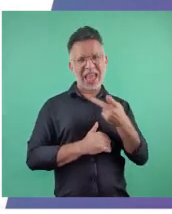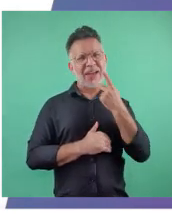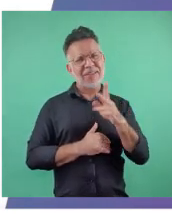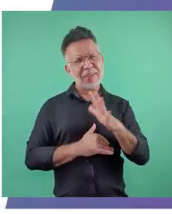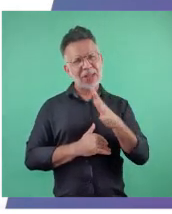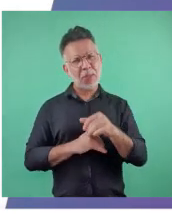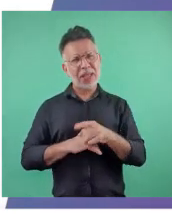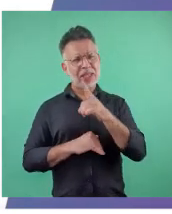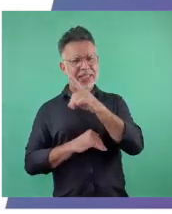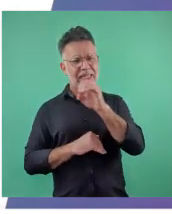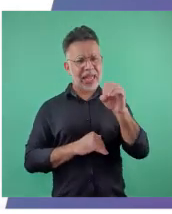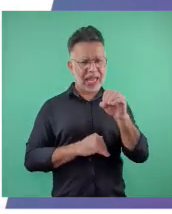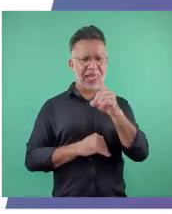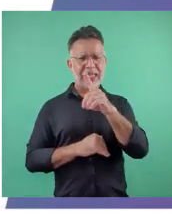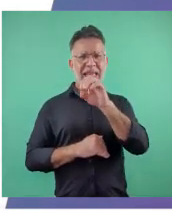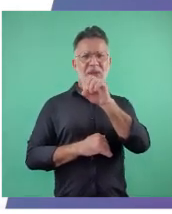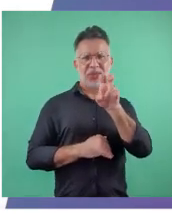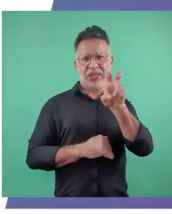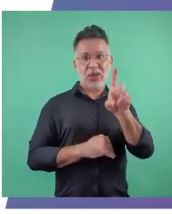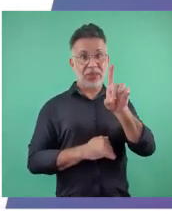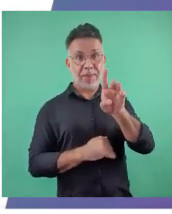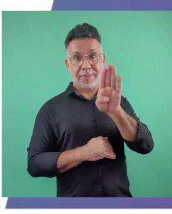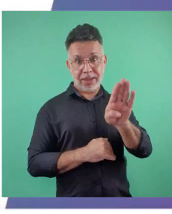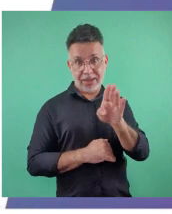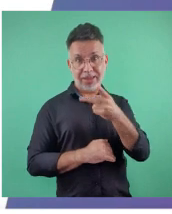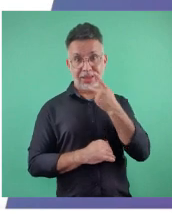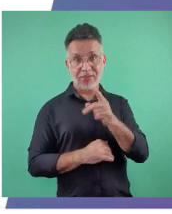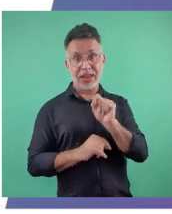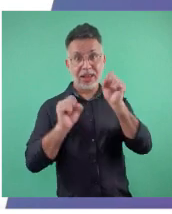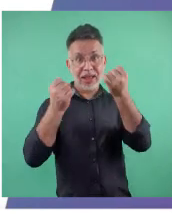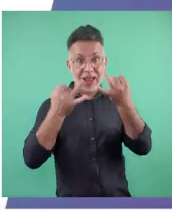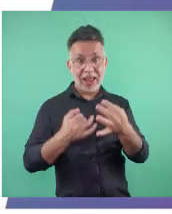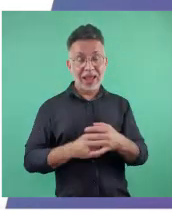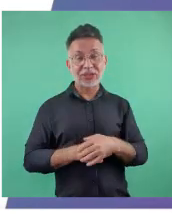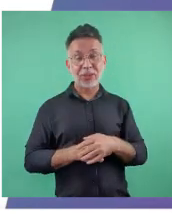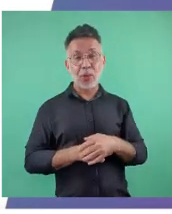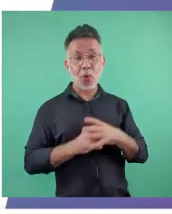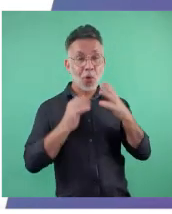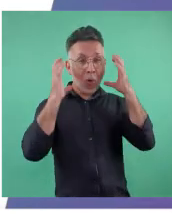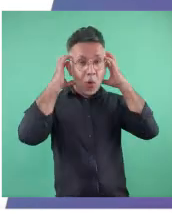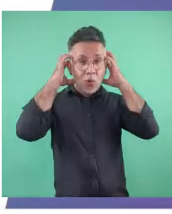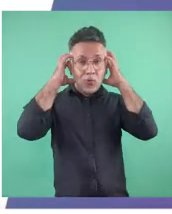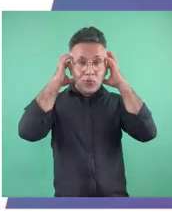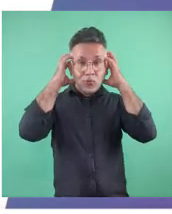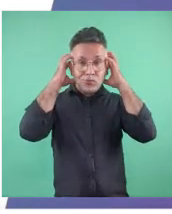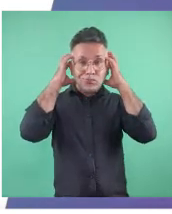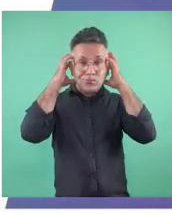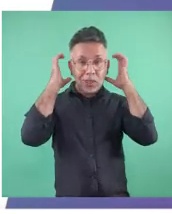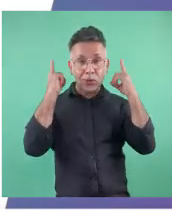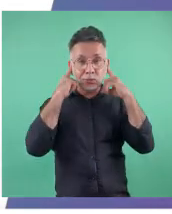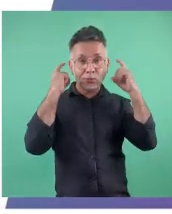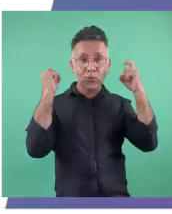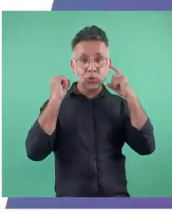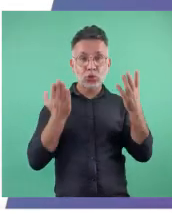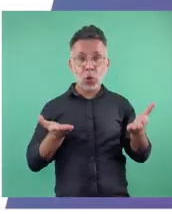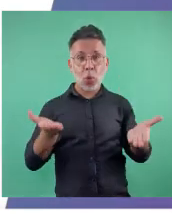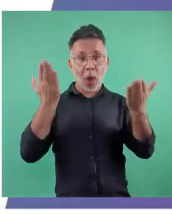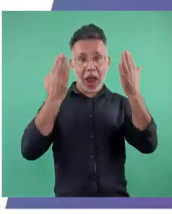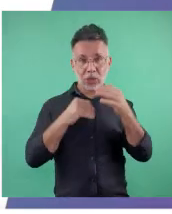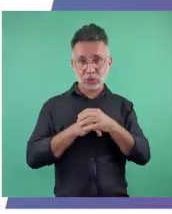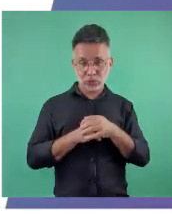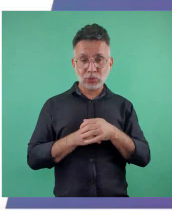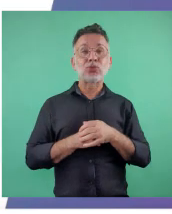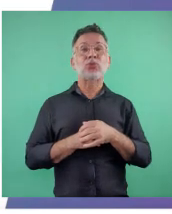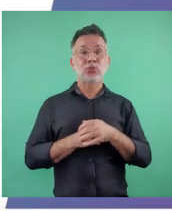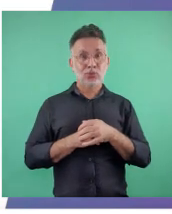falando em 100, 120 dB, nós já estamos falando, por exemplo, de fone com som alto, na faixa entre 100 e